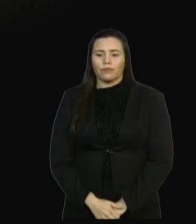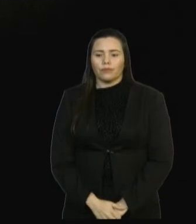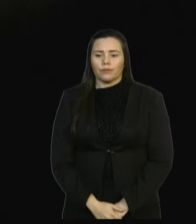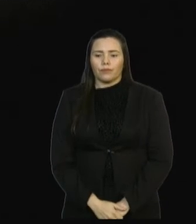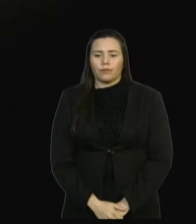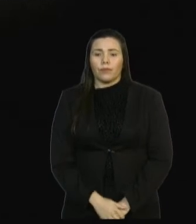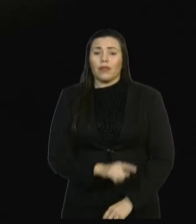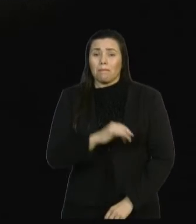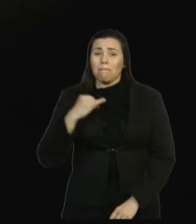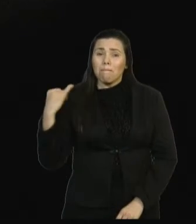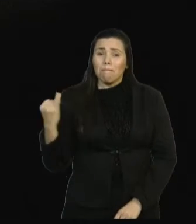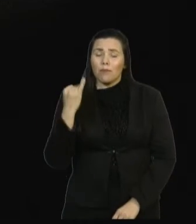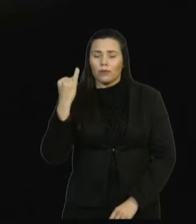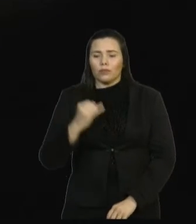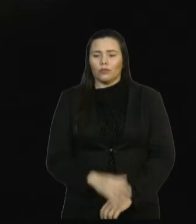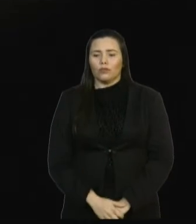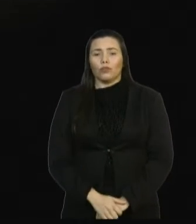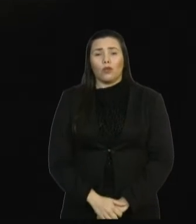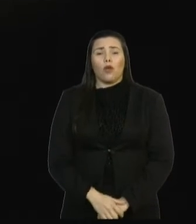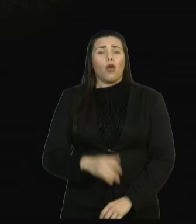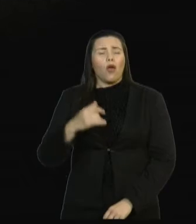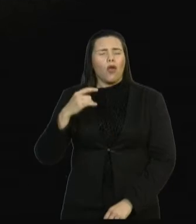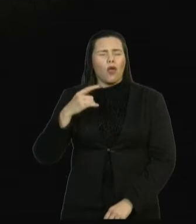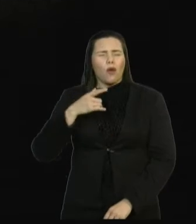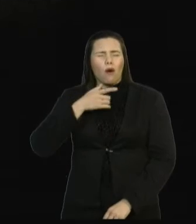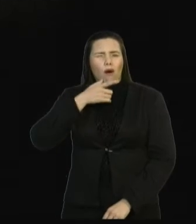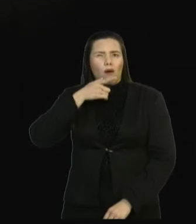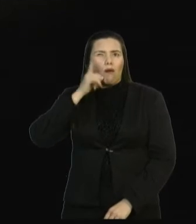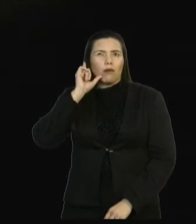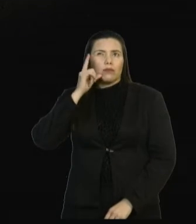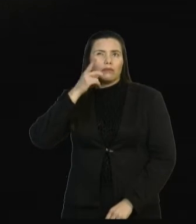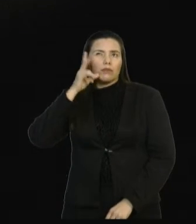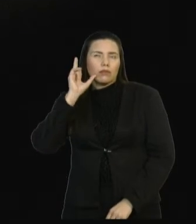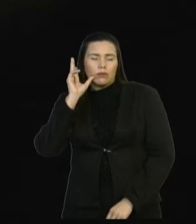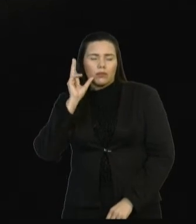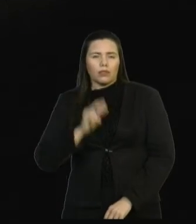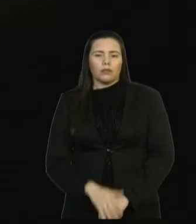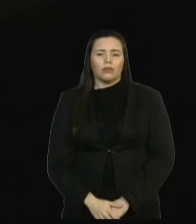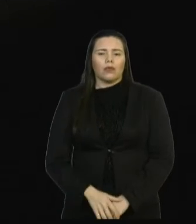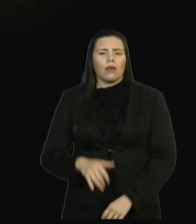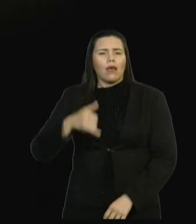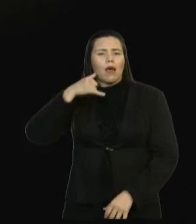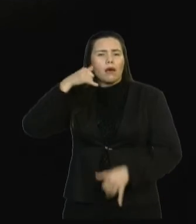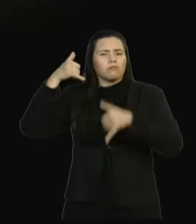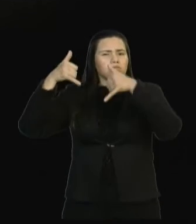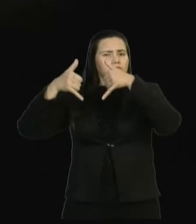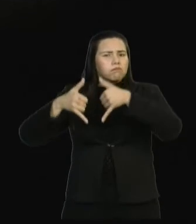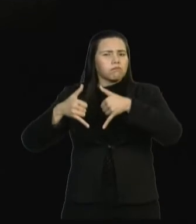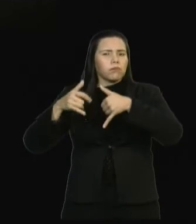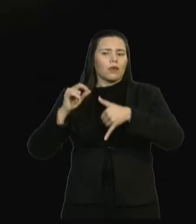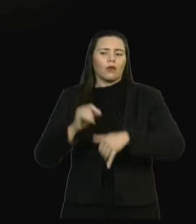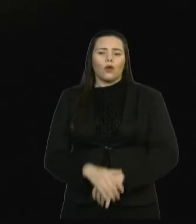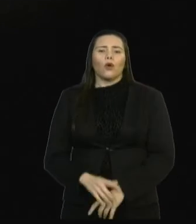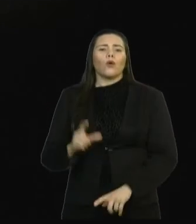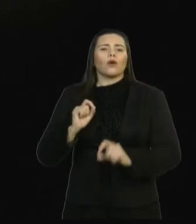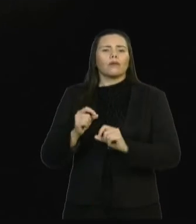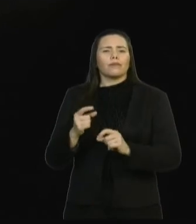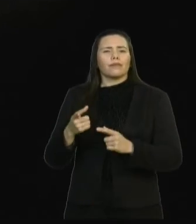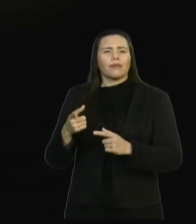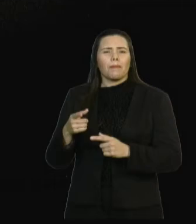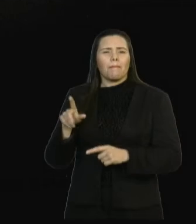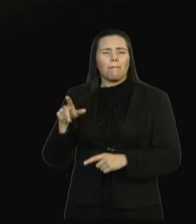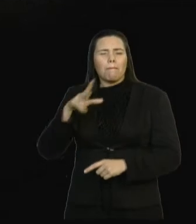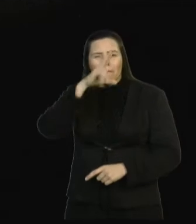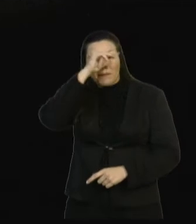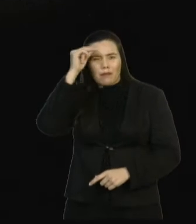recebi telefonema de prefeitos da região, do qual eu tenho a felicidade de ser votado, reclamando que o PROCON ia fechar. E sabe a causa